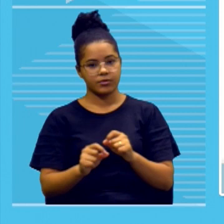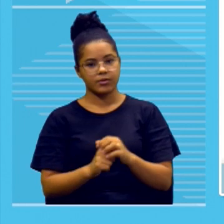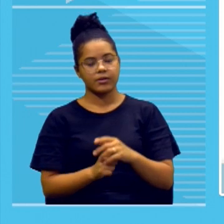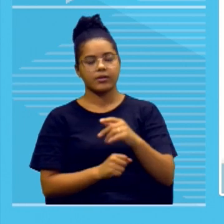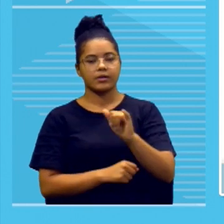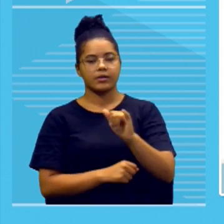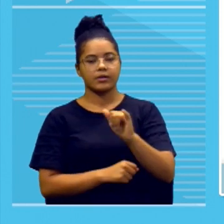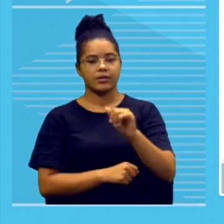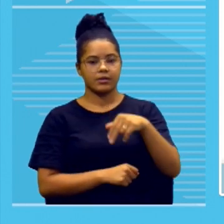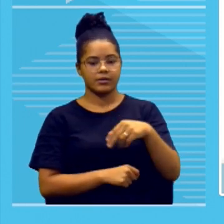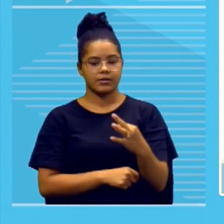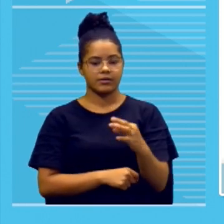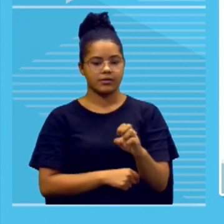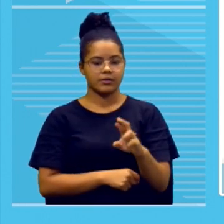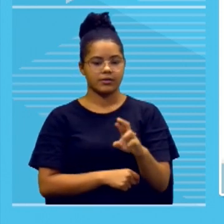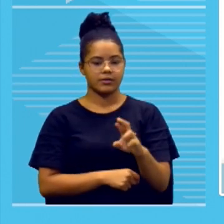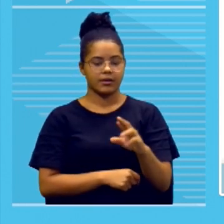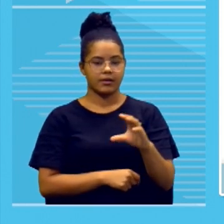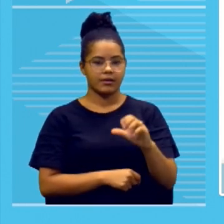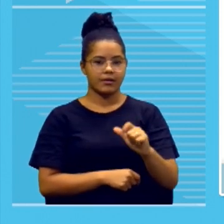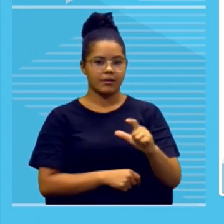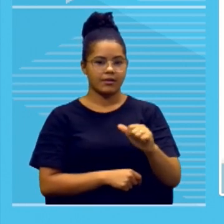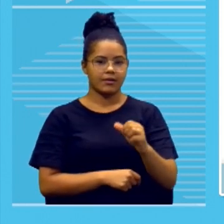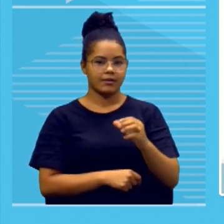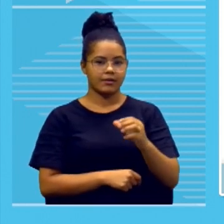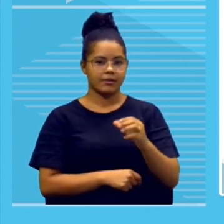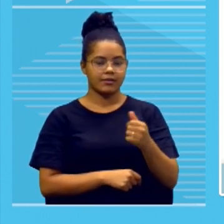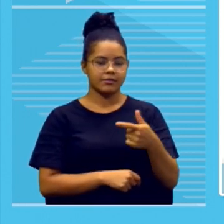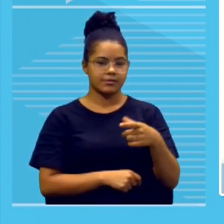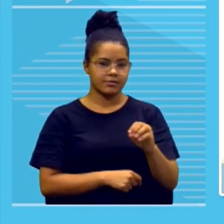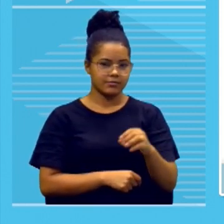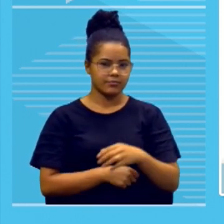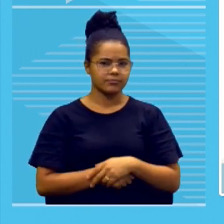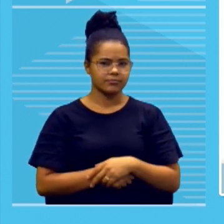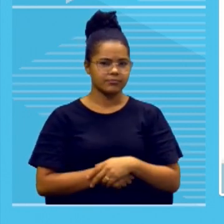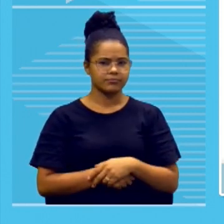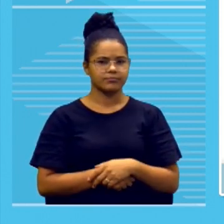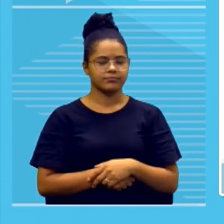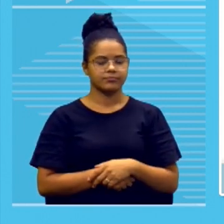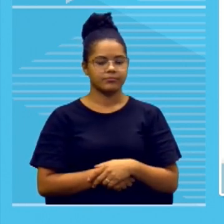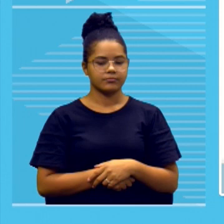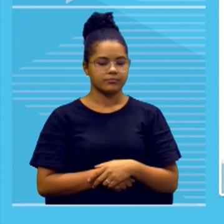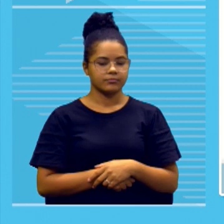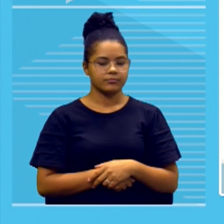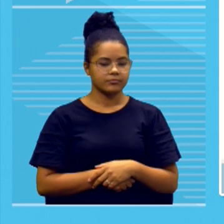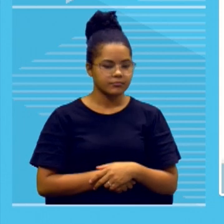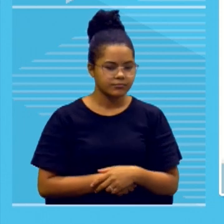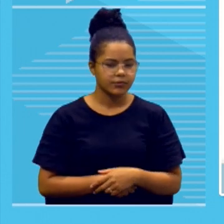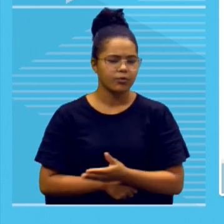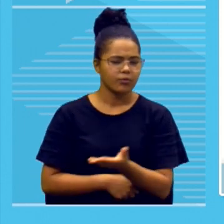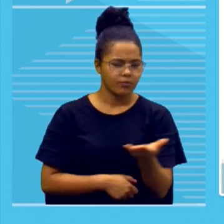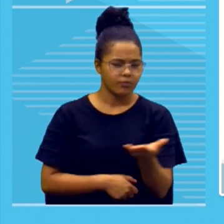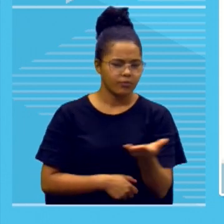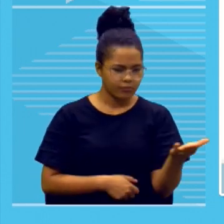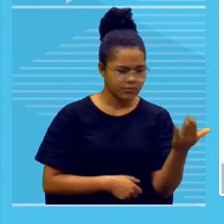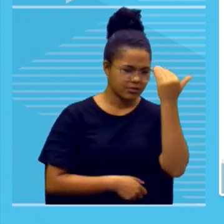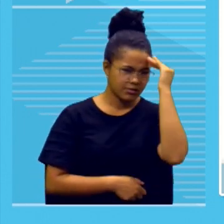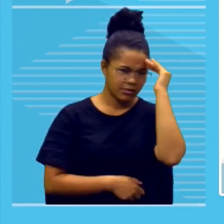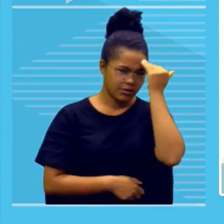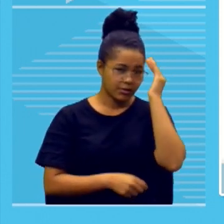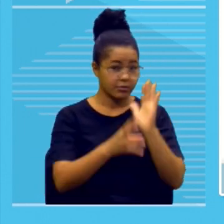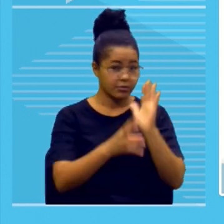Lagoinha. Vocês estão aí a compreender? Lagoa do Sítio está a compreender? Lagoinha do Piauí está a